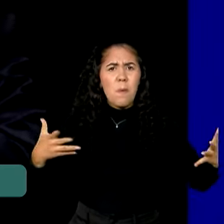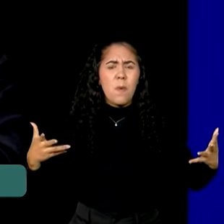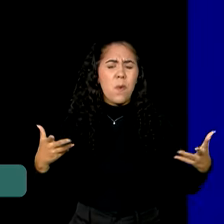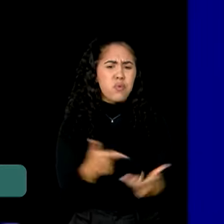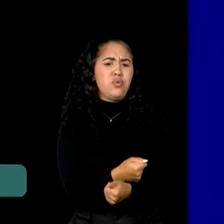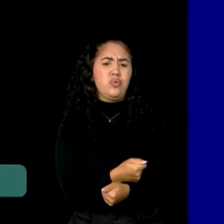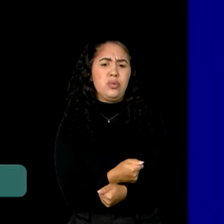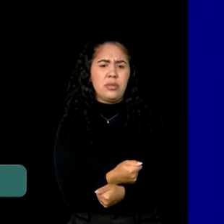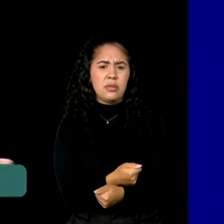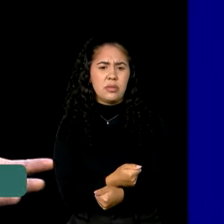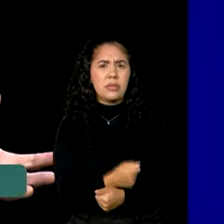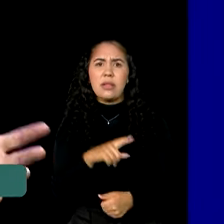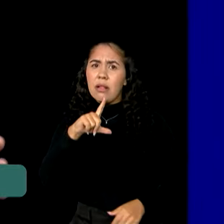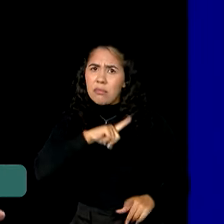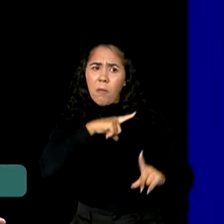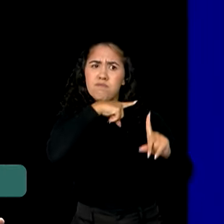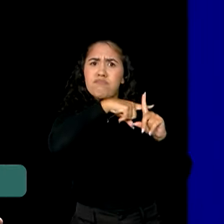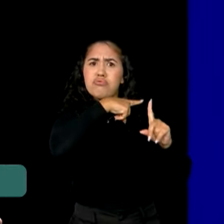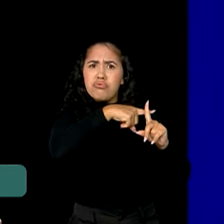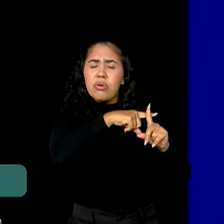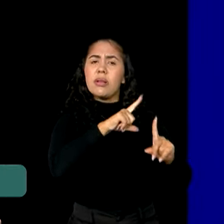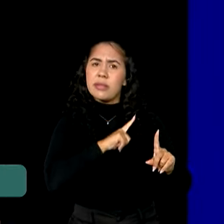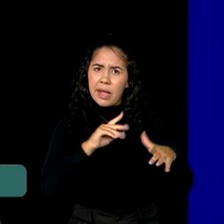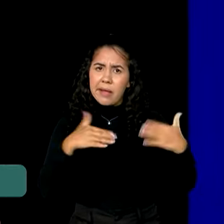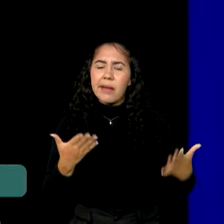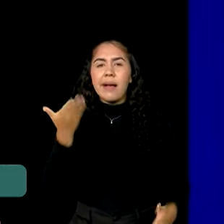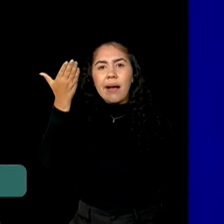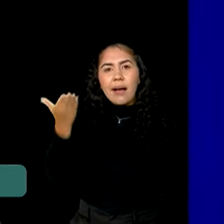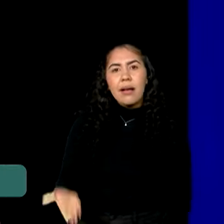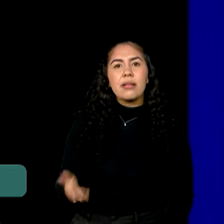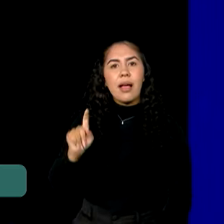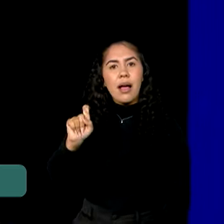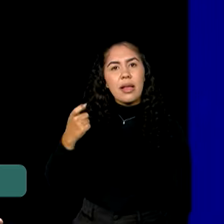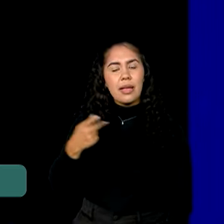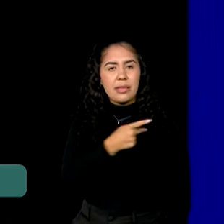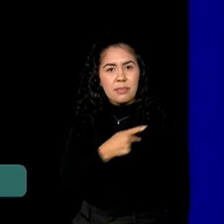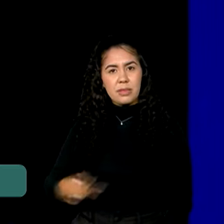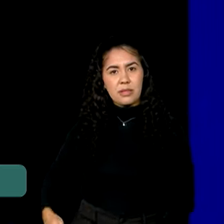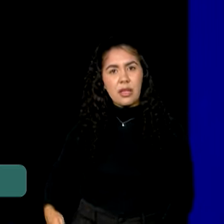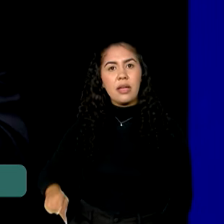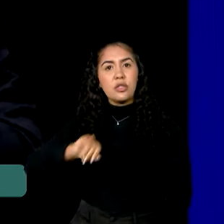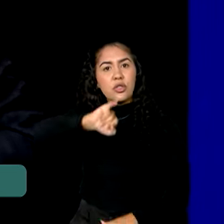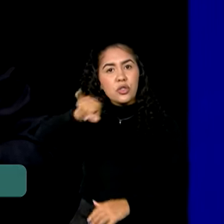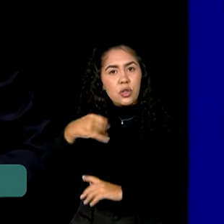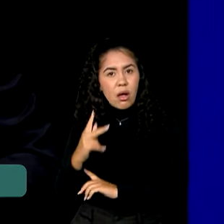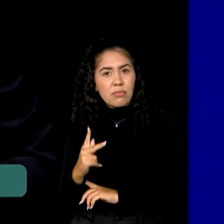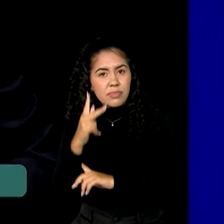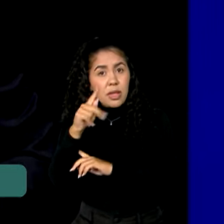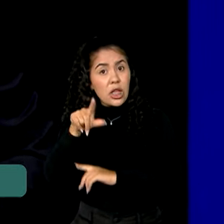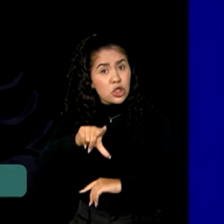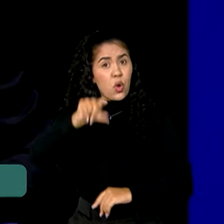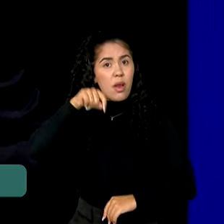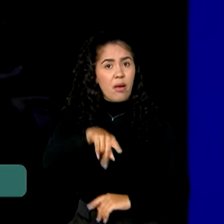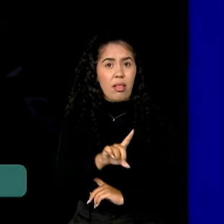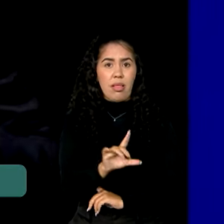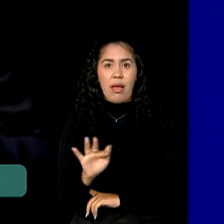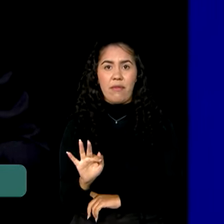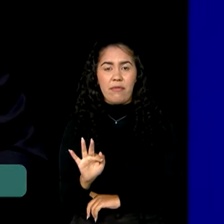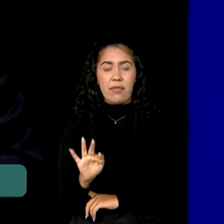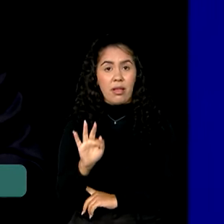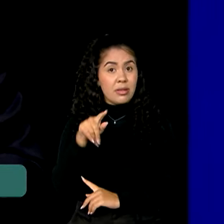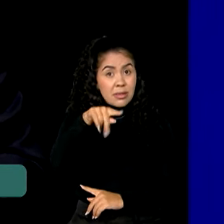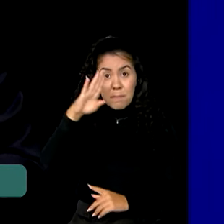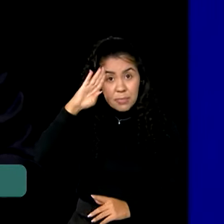Está muito bem posicionado. Não foi à toa que o nosso querido ex-presidente Juscelino Kubitschek escolheu essa região